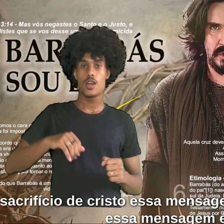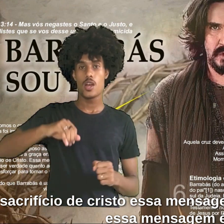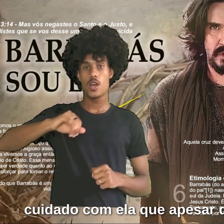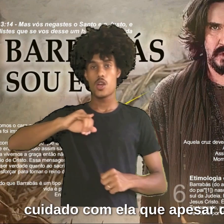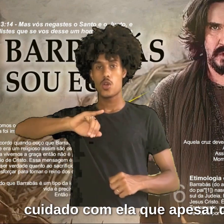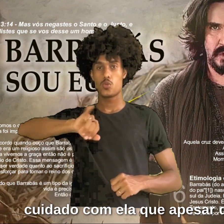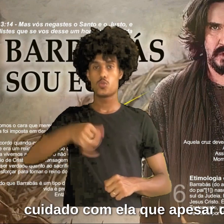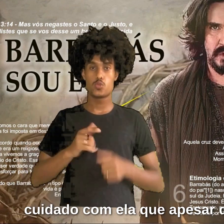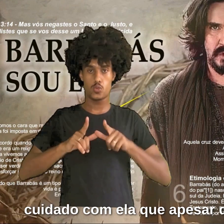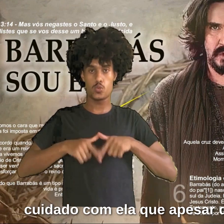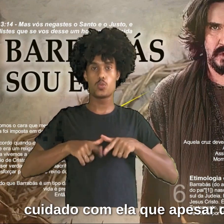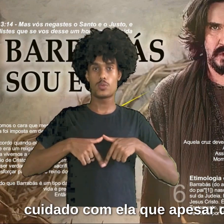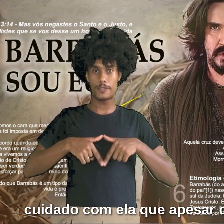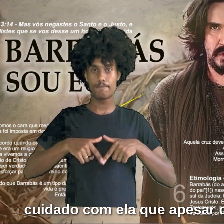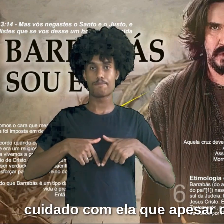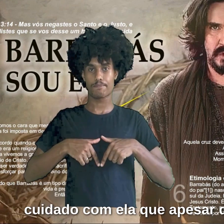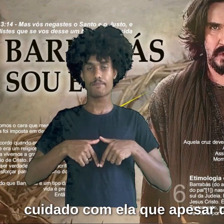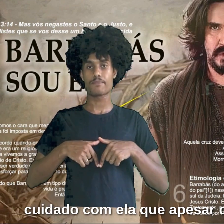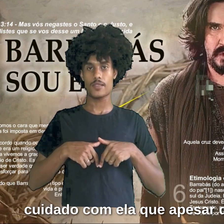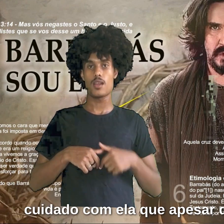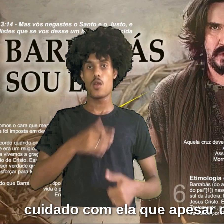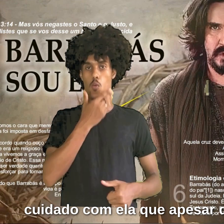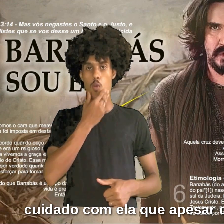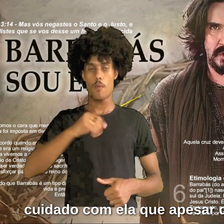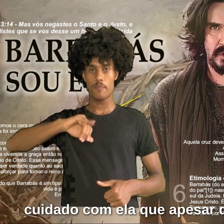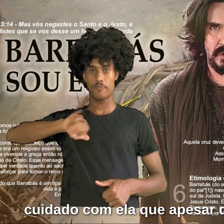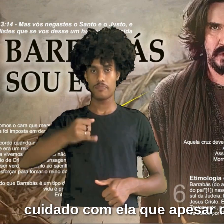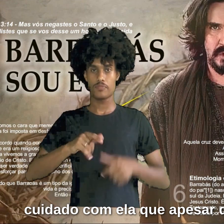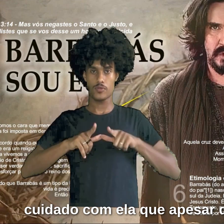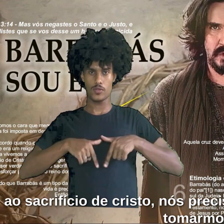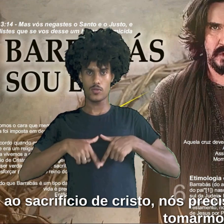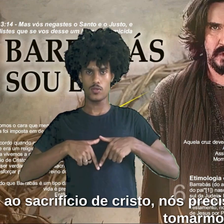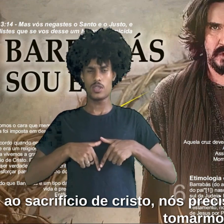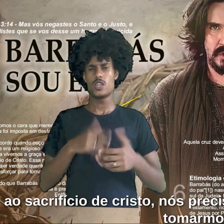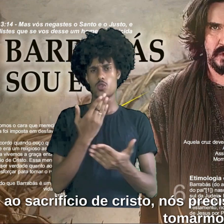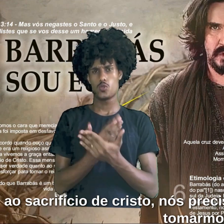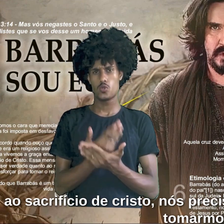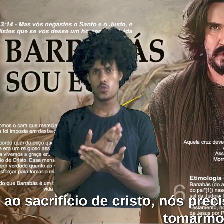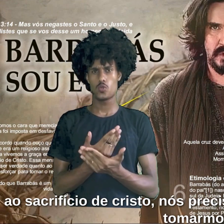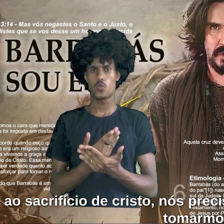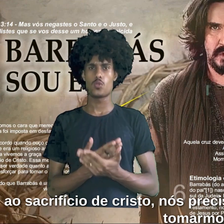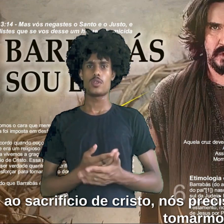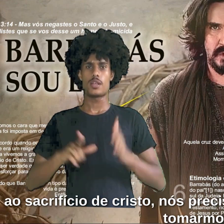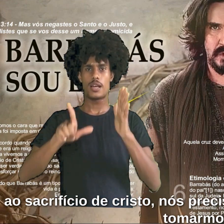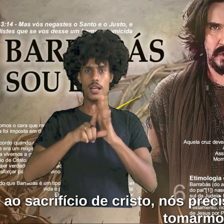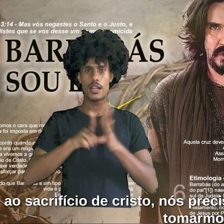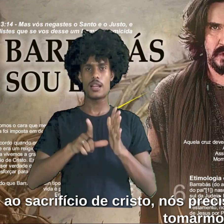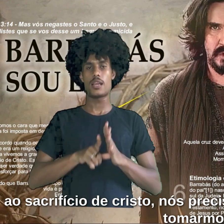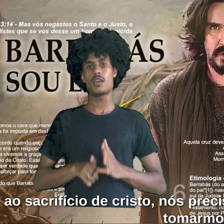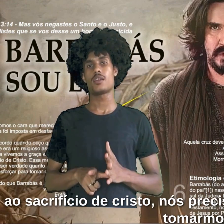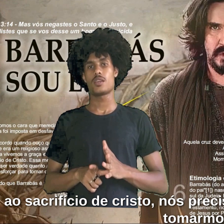mensagem é ambígua. Cuidado com ela, que apesar de ser verdade, quanto ao sacrifício de Cristo, nós precisamos nos esforçar